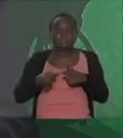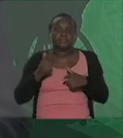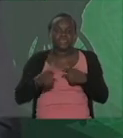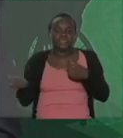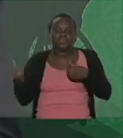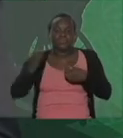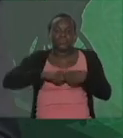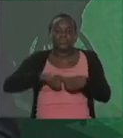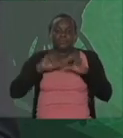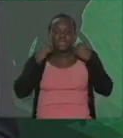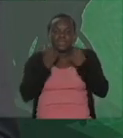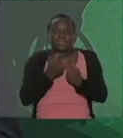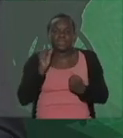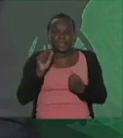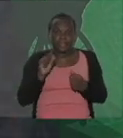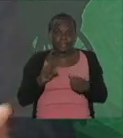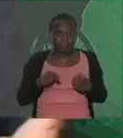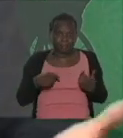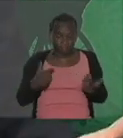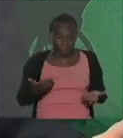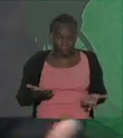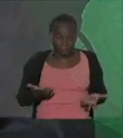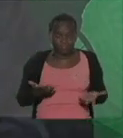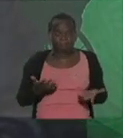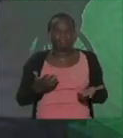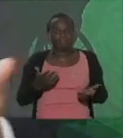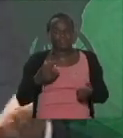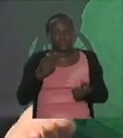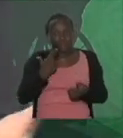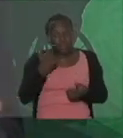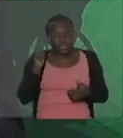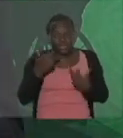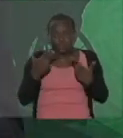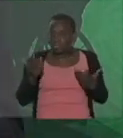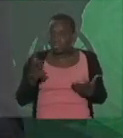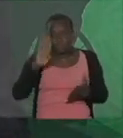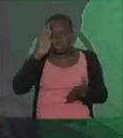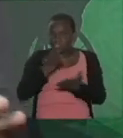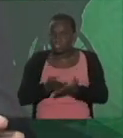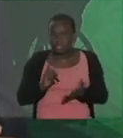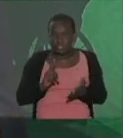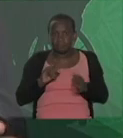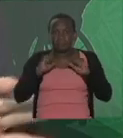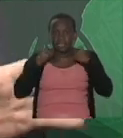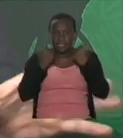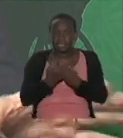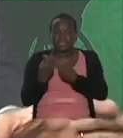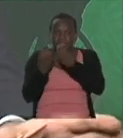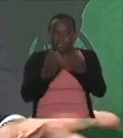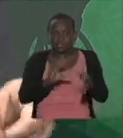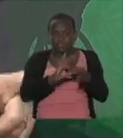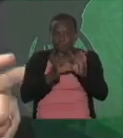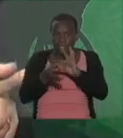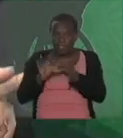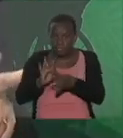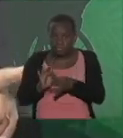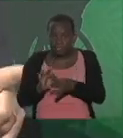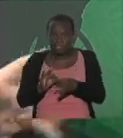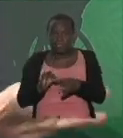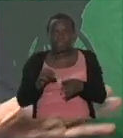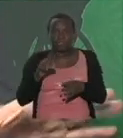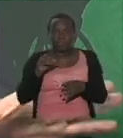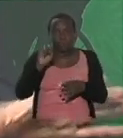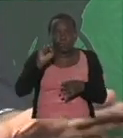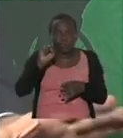polêmica da devolução do Maracanã outra coisa né foi foi uma Coisa inacreditável o Maracanã foi cedido pros jogos olímpicos